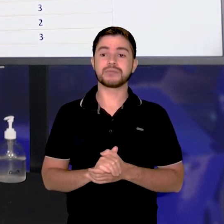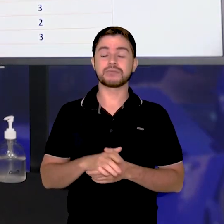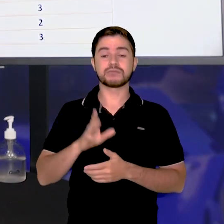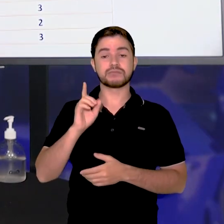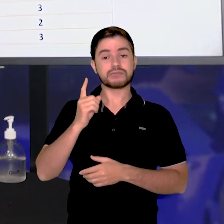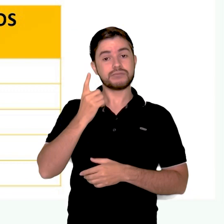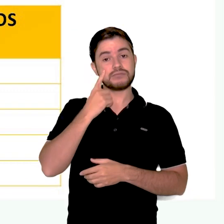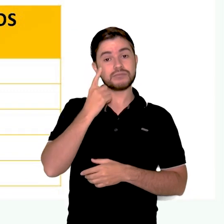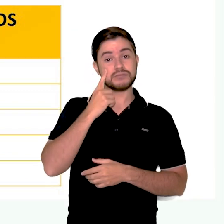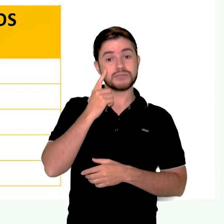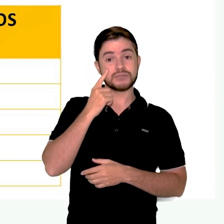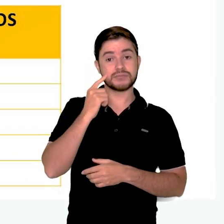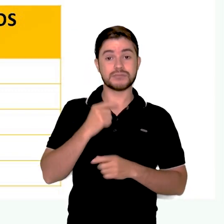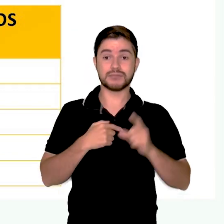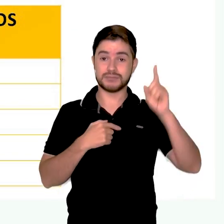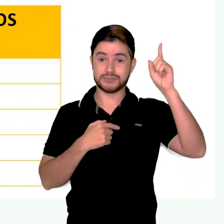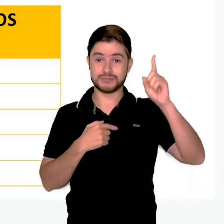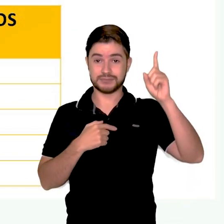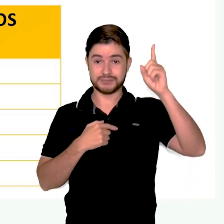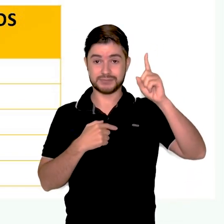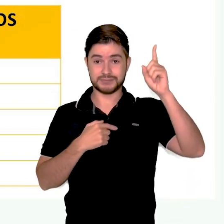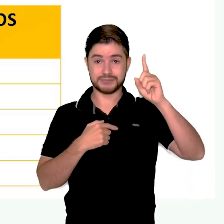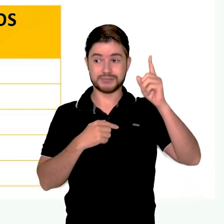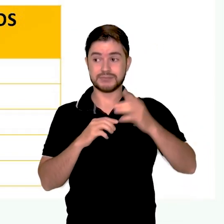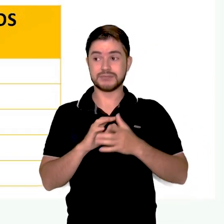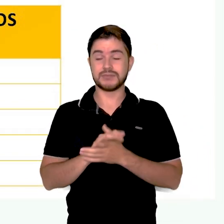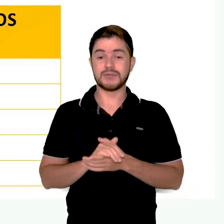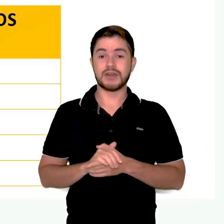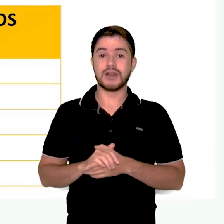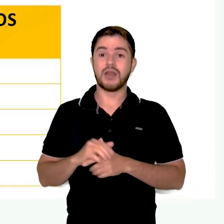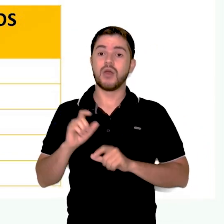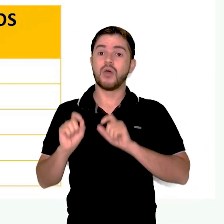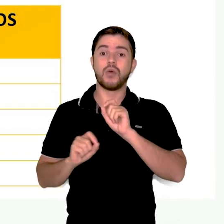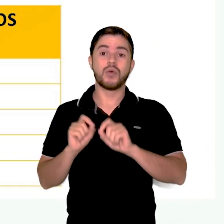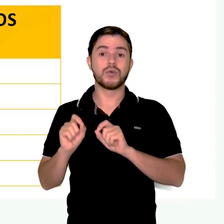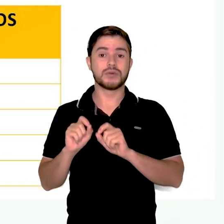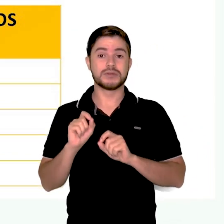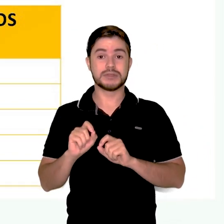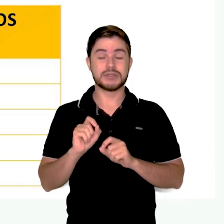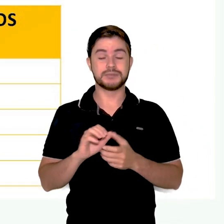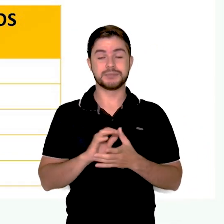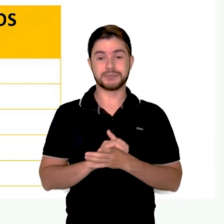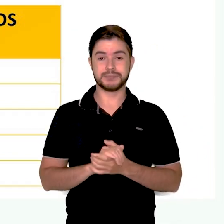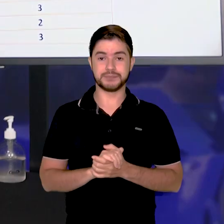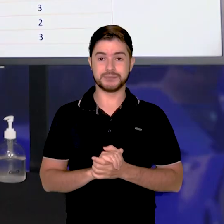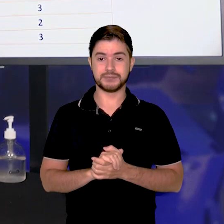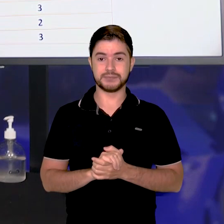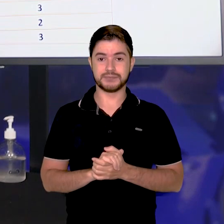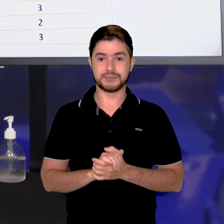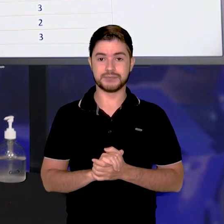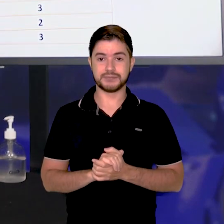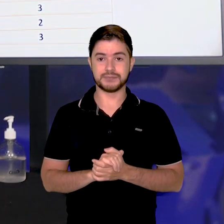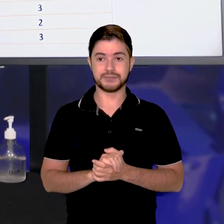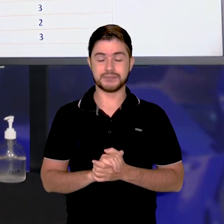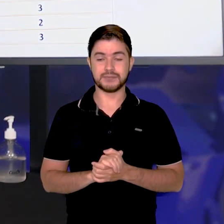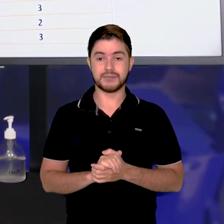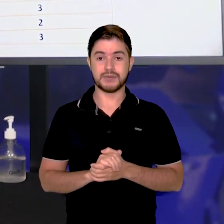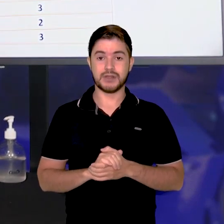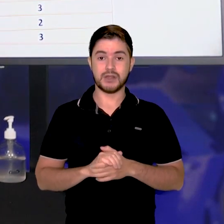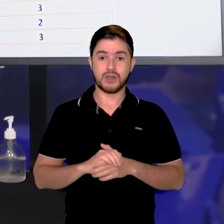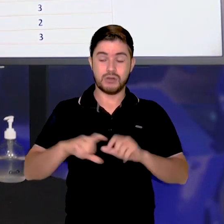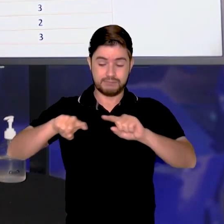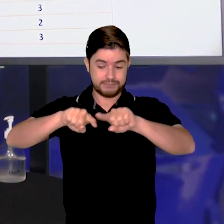quando a gente vai observar lá nos dados brutos, lá no primeiro slide, a gente chegou à conclusão, quando organizou, que da turma